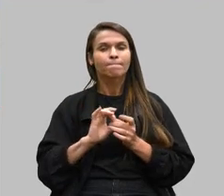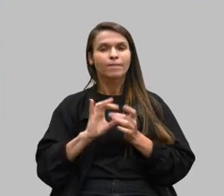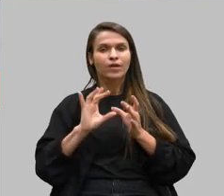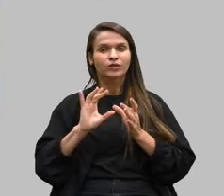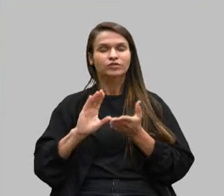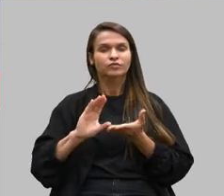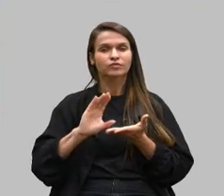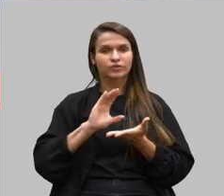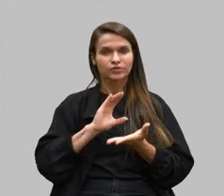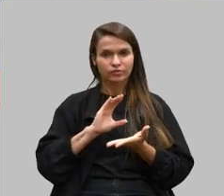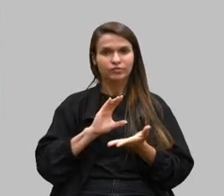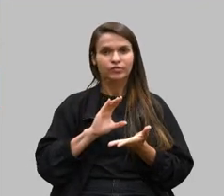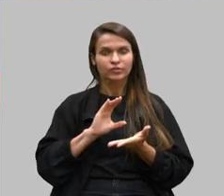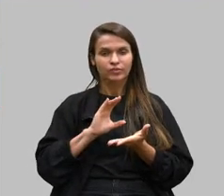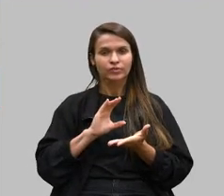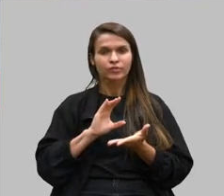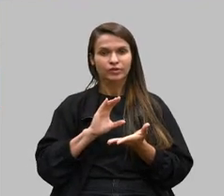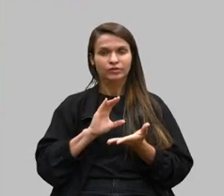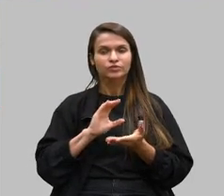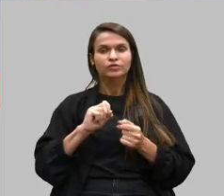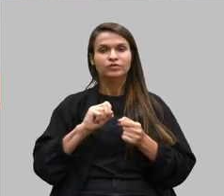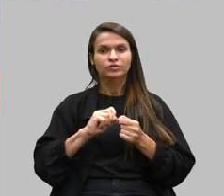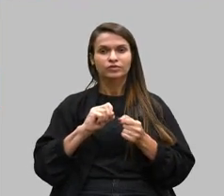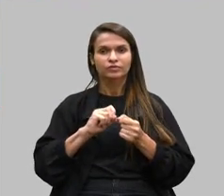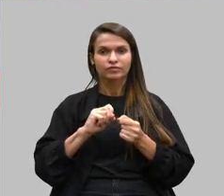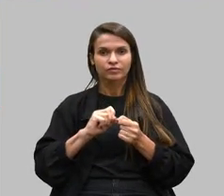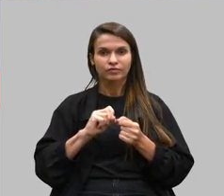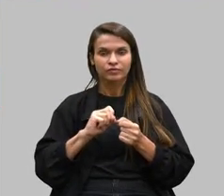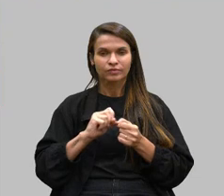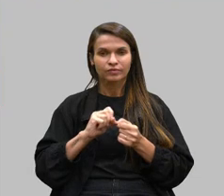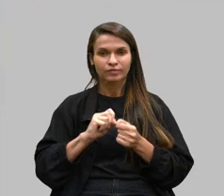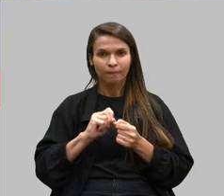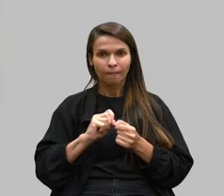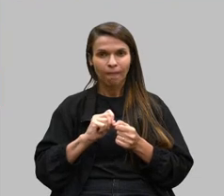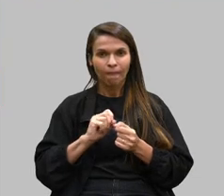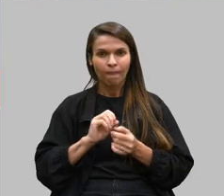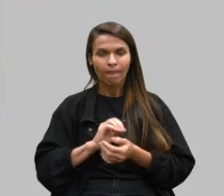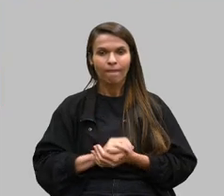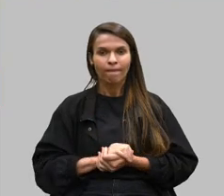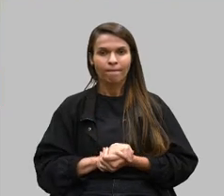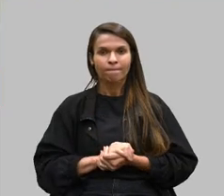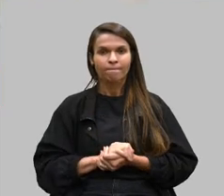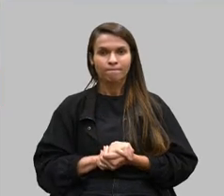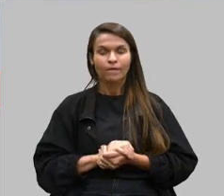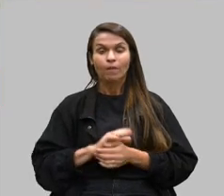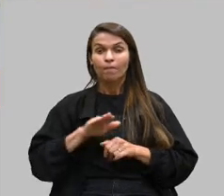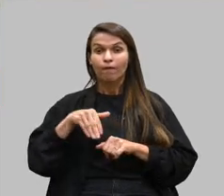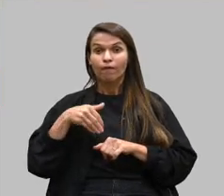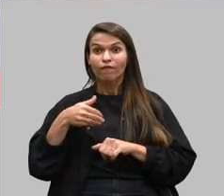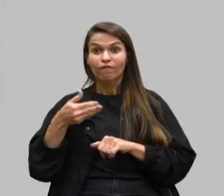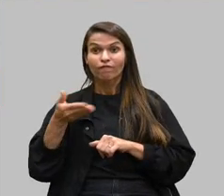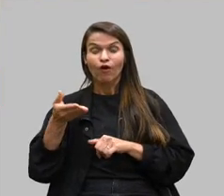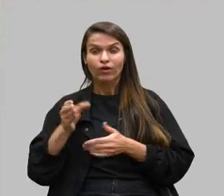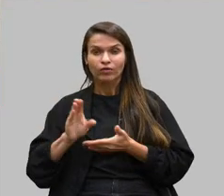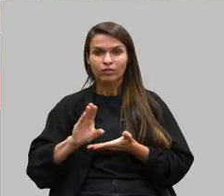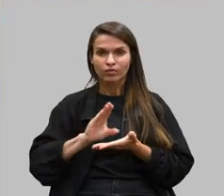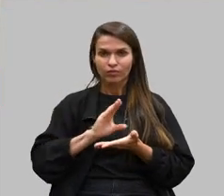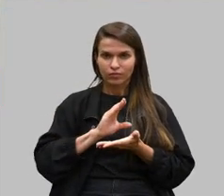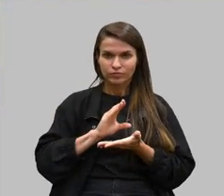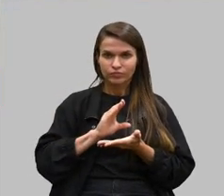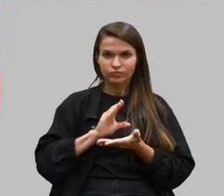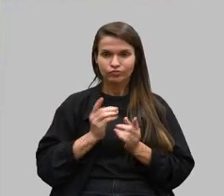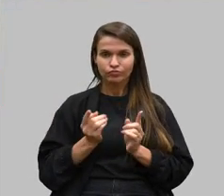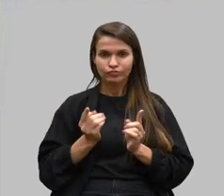investimentos sejam feitos eh por fora do orçamento investimentos